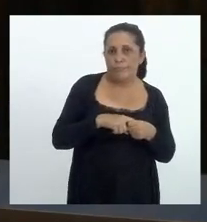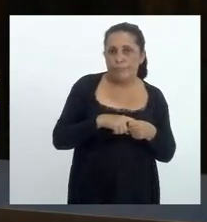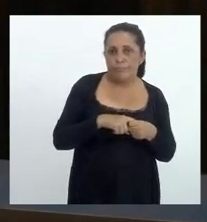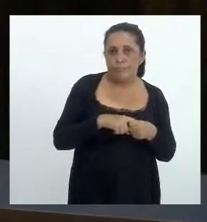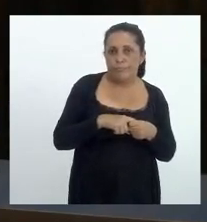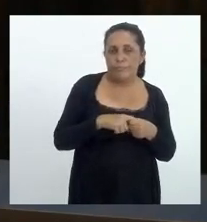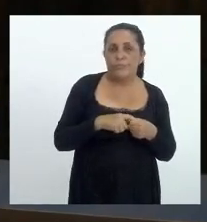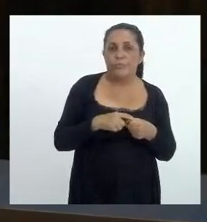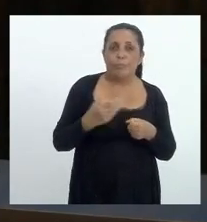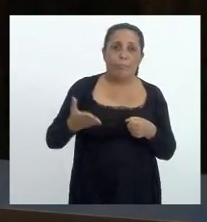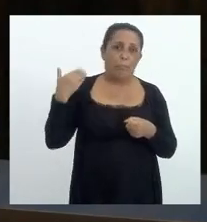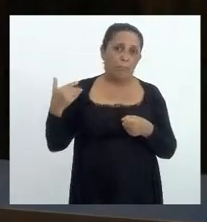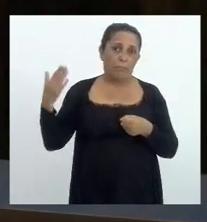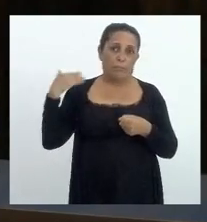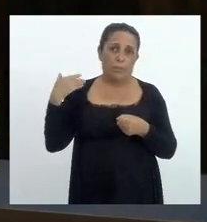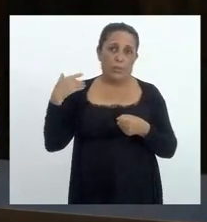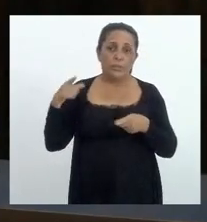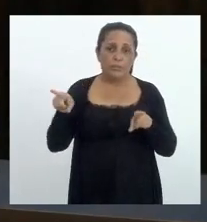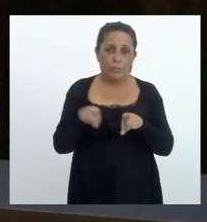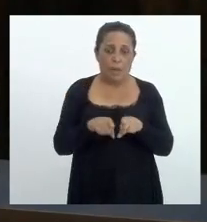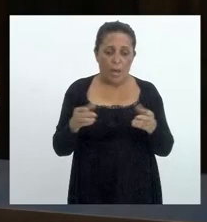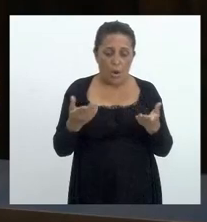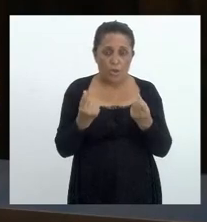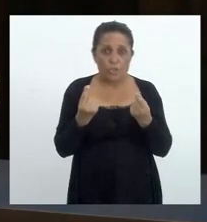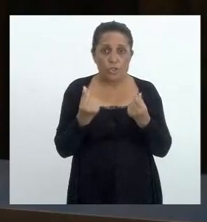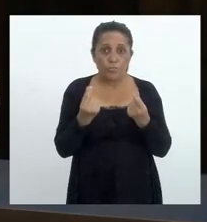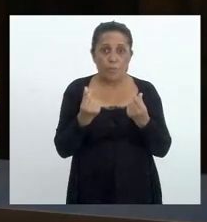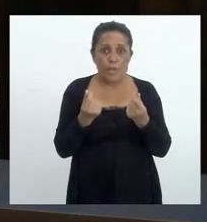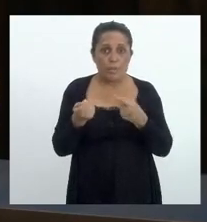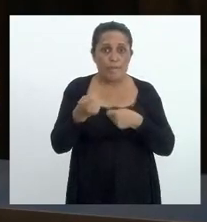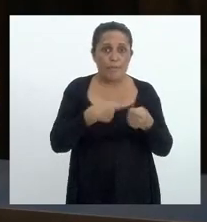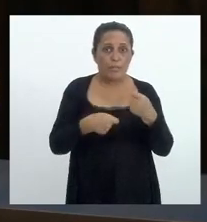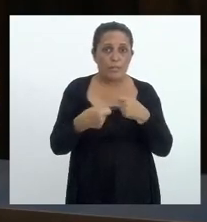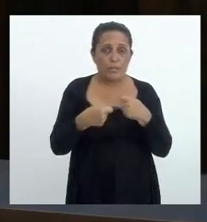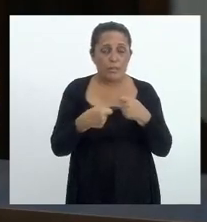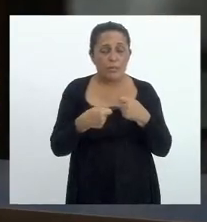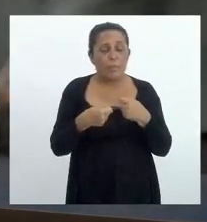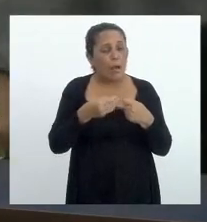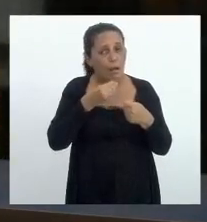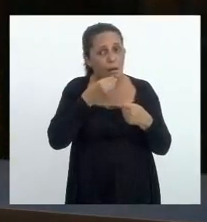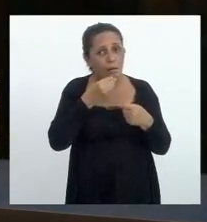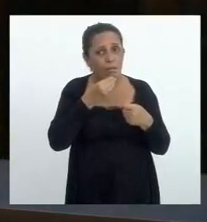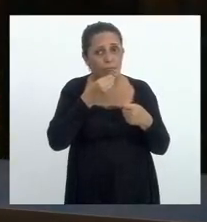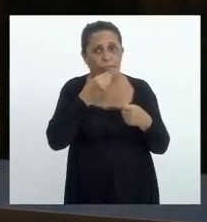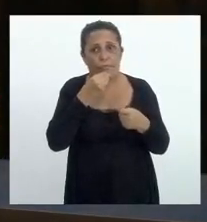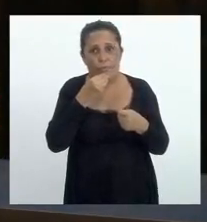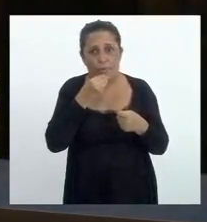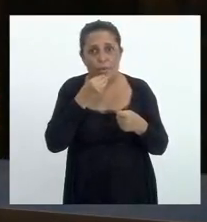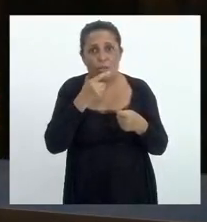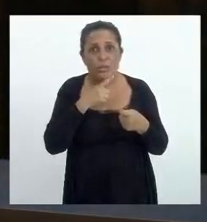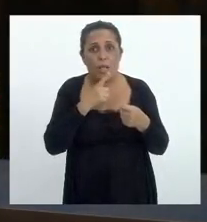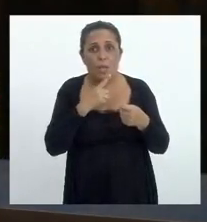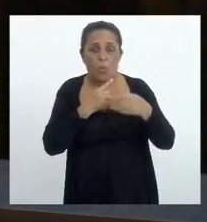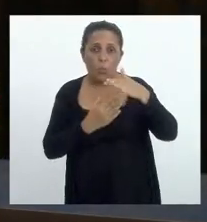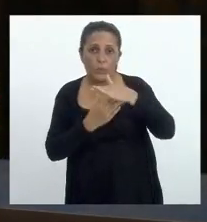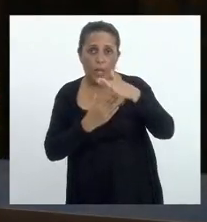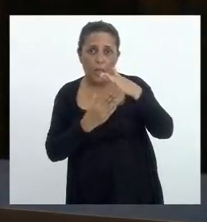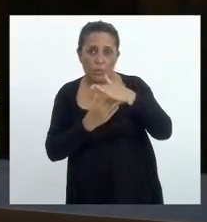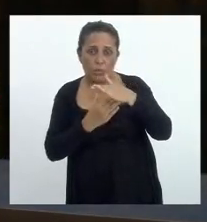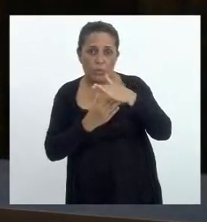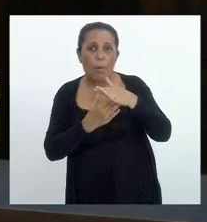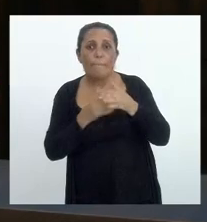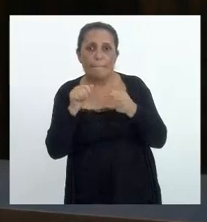despesa financeira. Mas é óbvio que se eu tenho um teto de gastos de despesa primária para